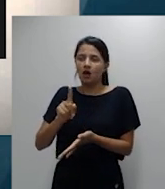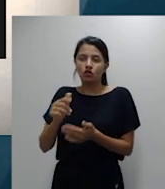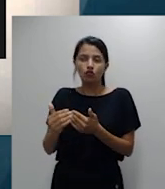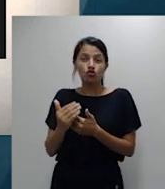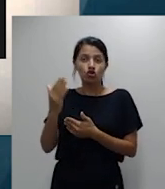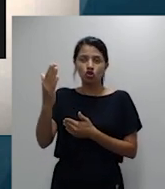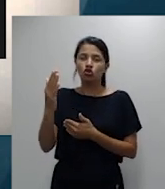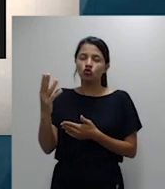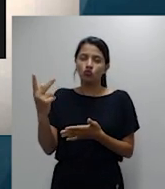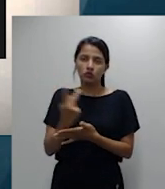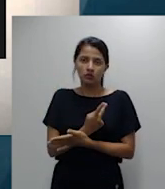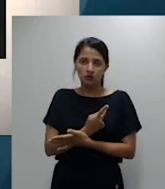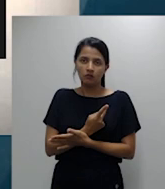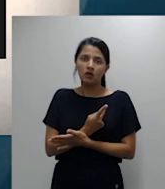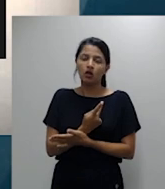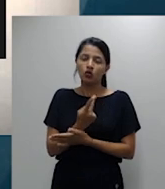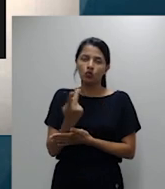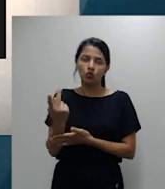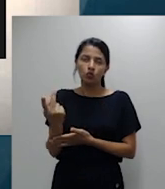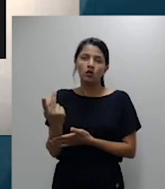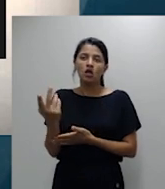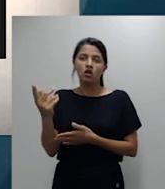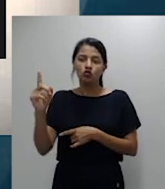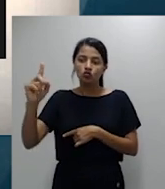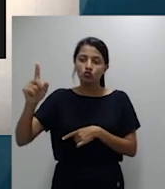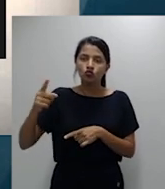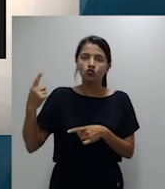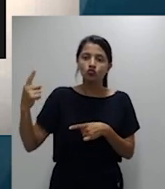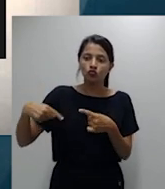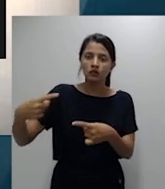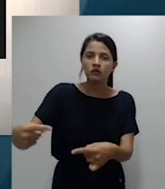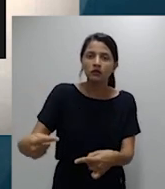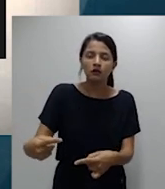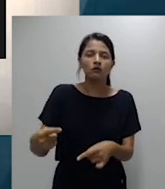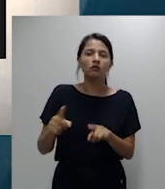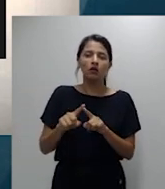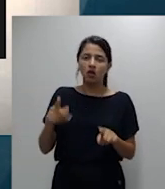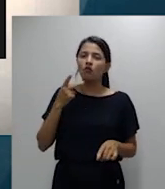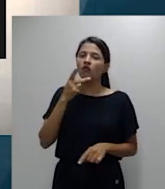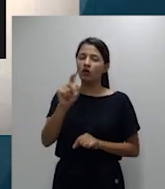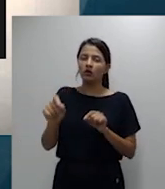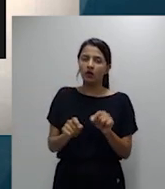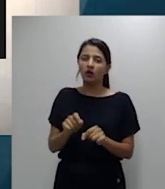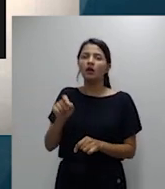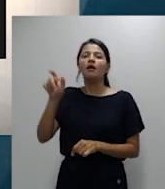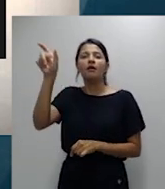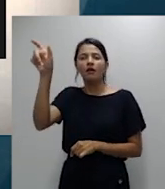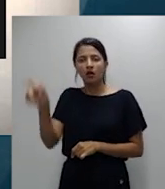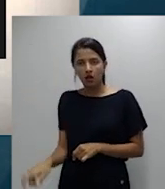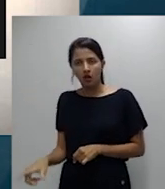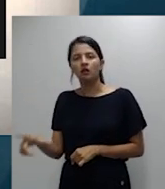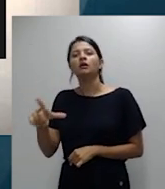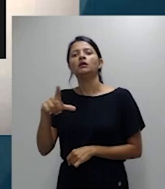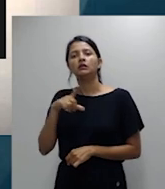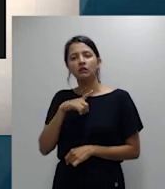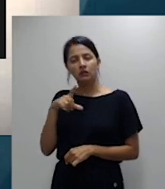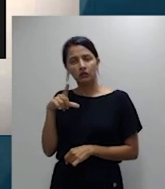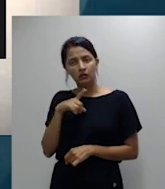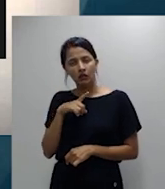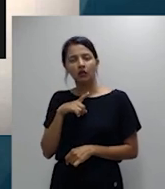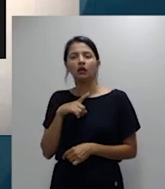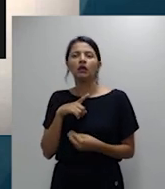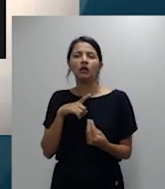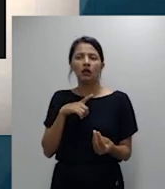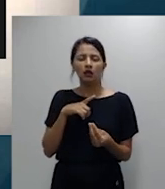situação de Trato sucessivo verdade respeito que o recorrente estar batendo de Jardim imprimir